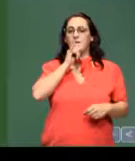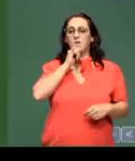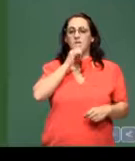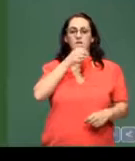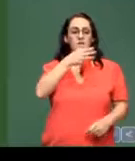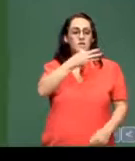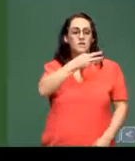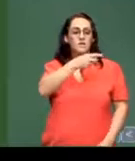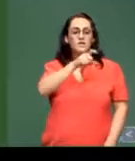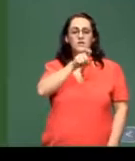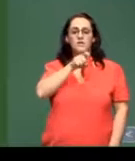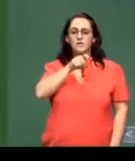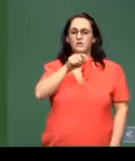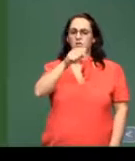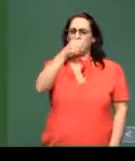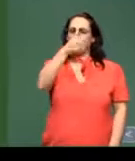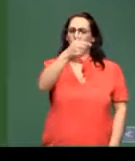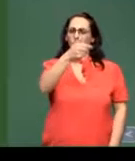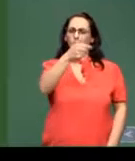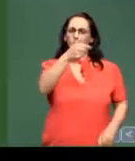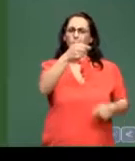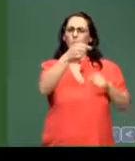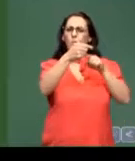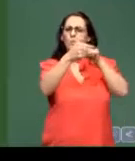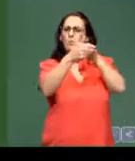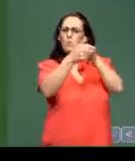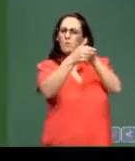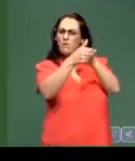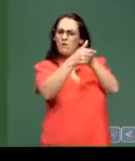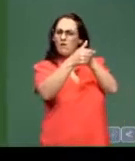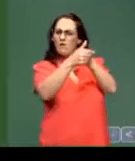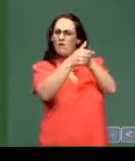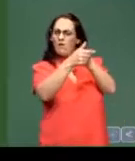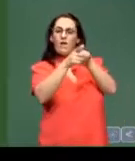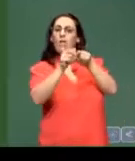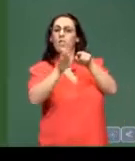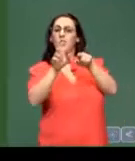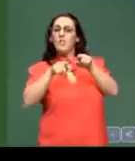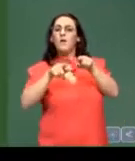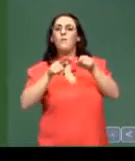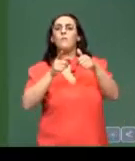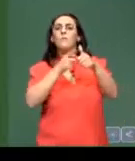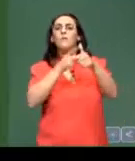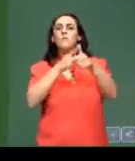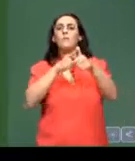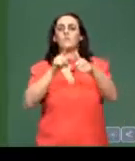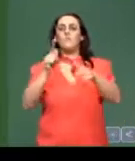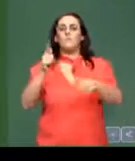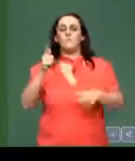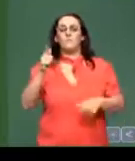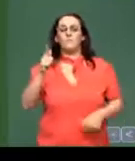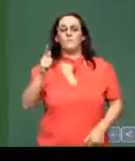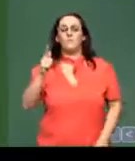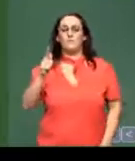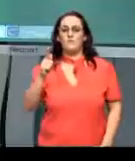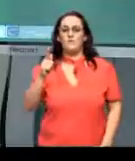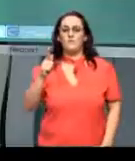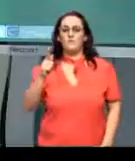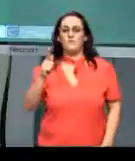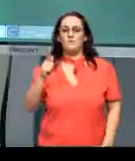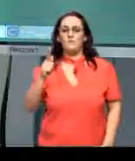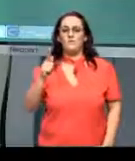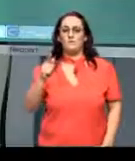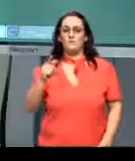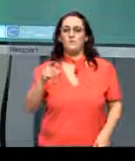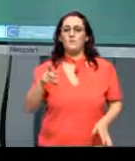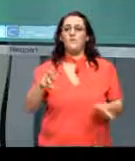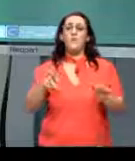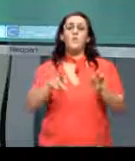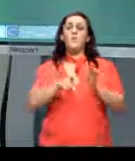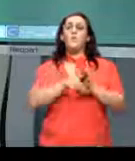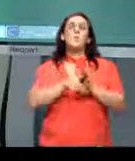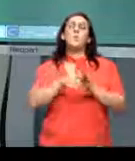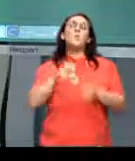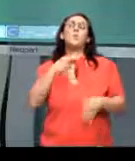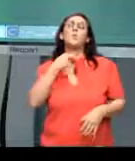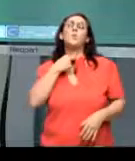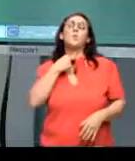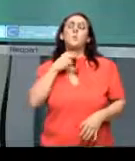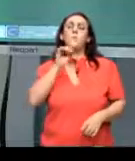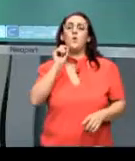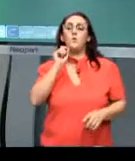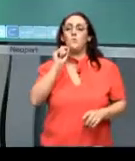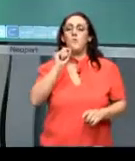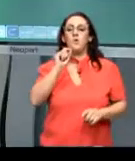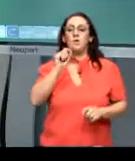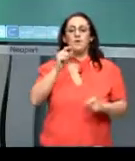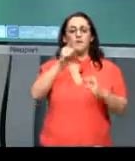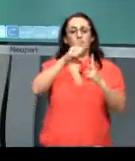3x ao quadrado, opa, não é de grau 1, então deixou de ser linear, continua sendo um sistema. Não pode aparecer uma coisa assim, ó, raiz de